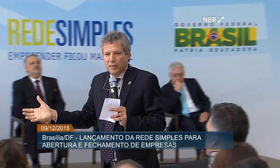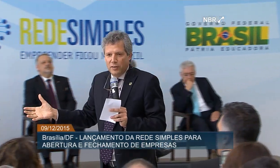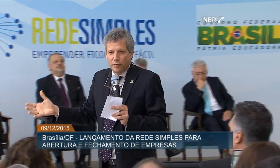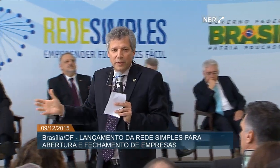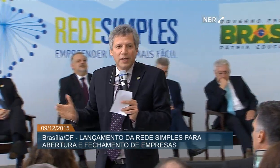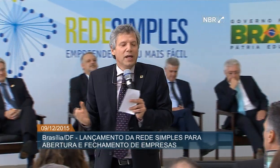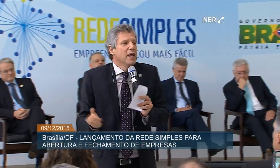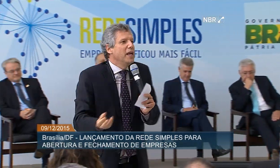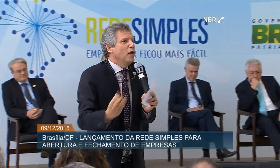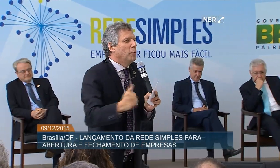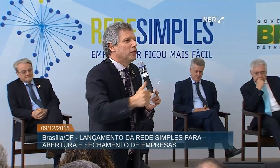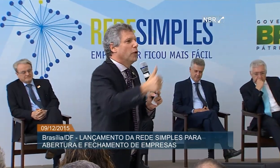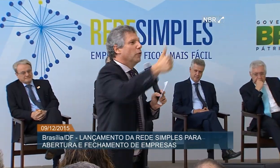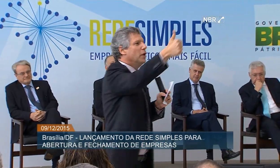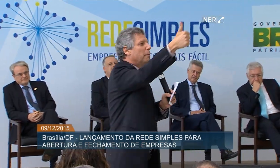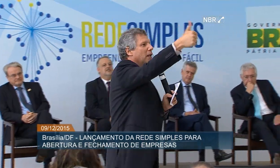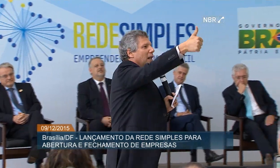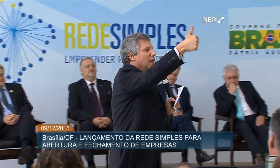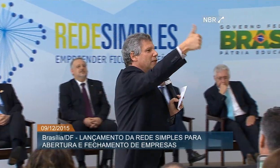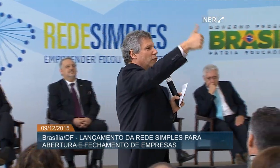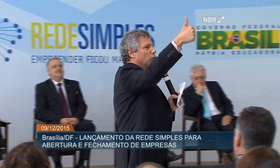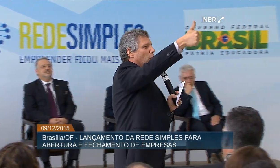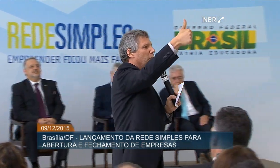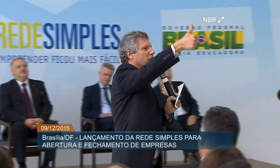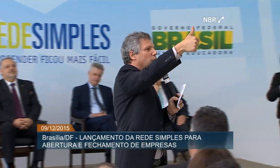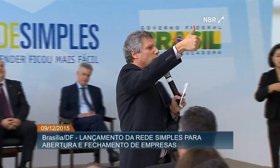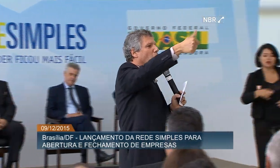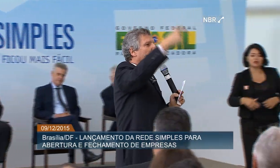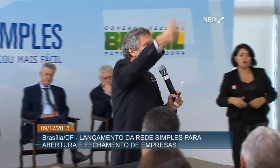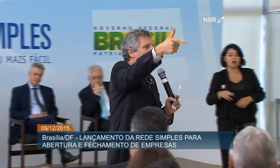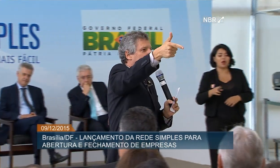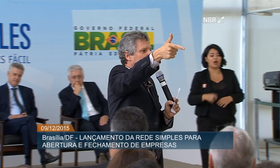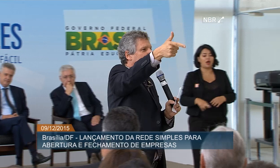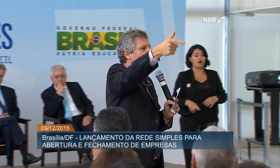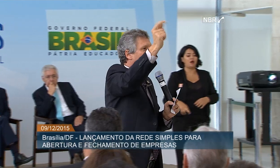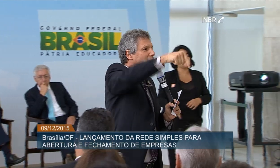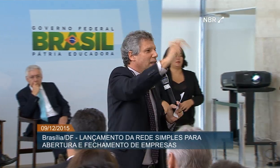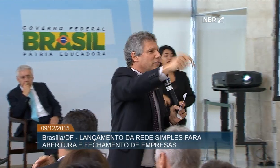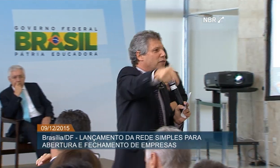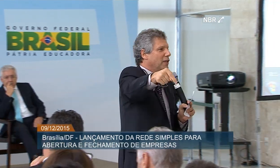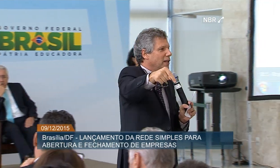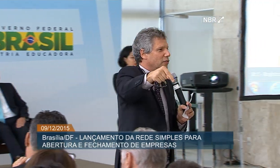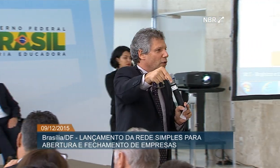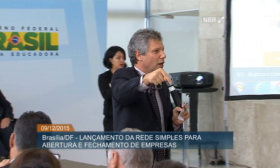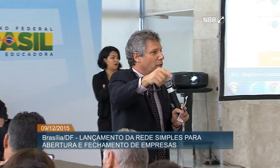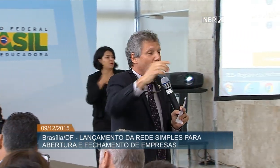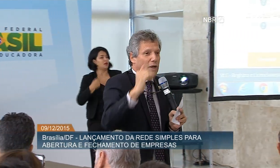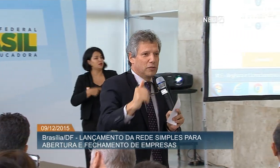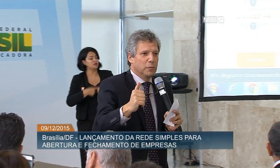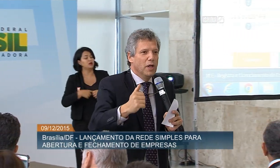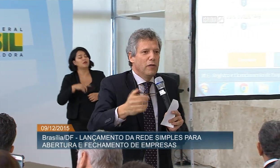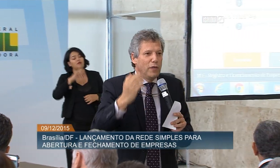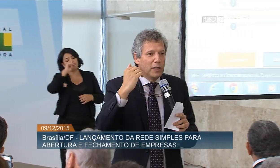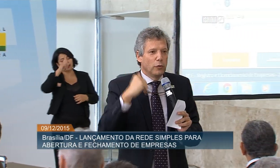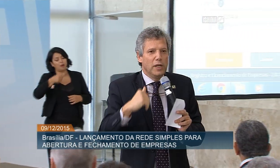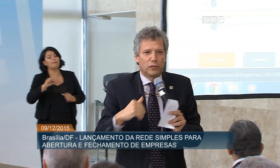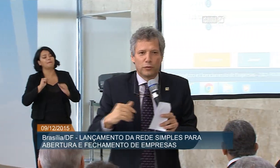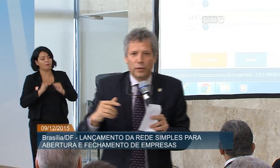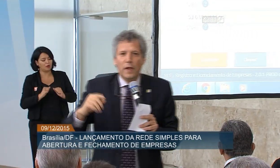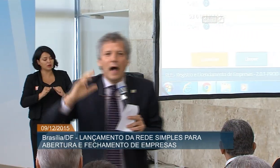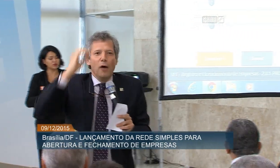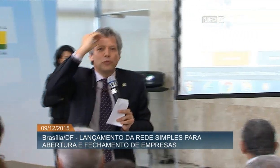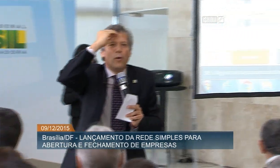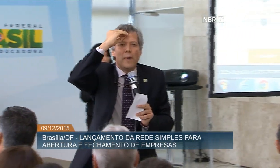região administrativa que respondeu pela lei de uso ocupação do solo pode pode ter essa atividade nesse local ótimo